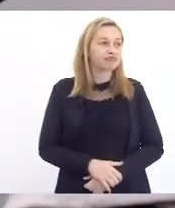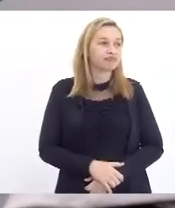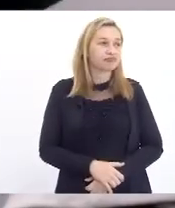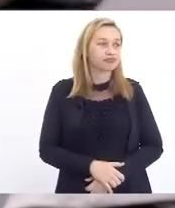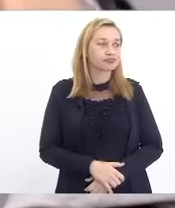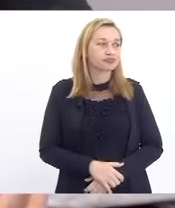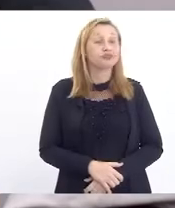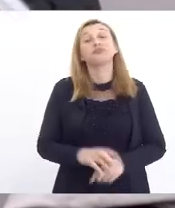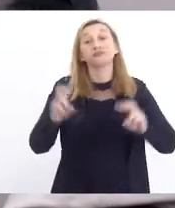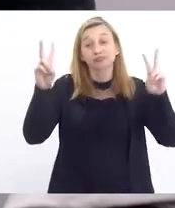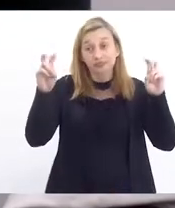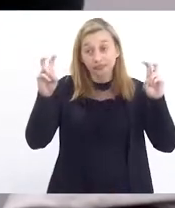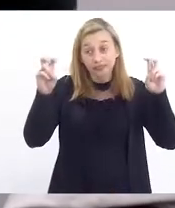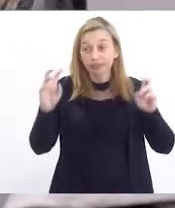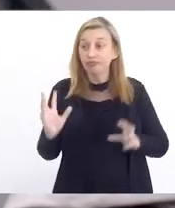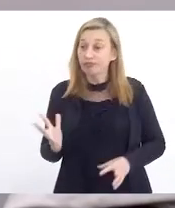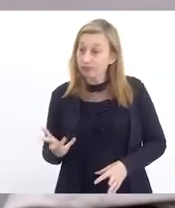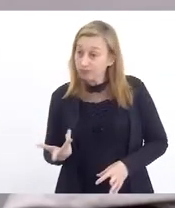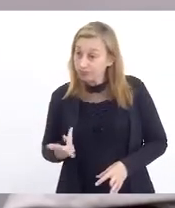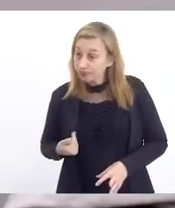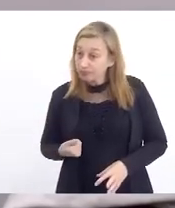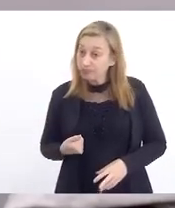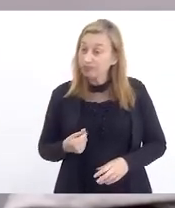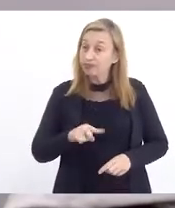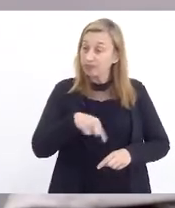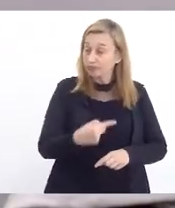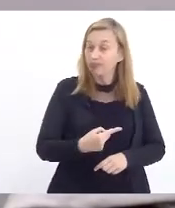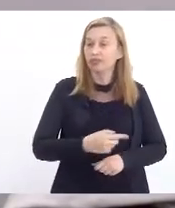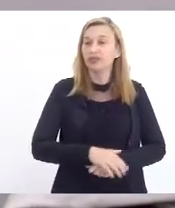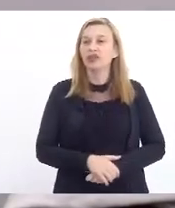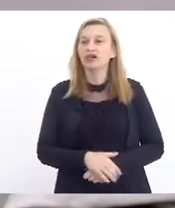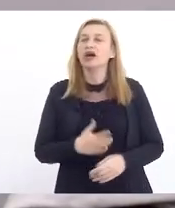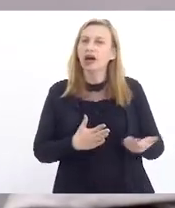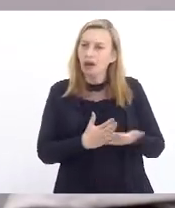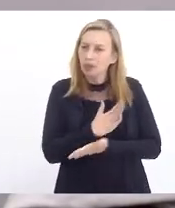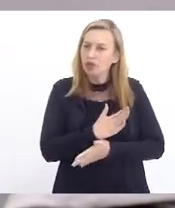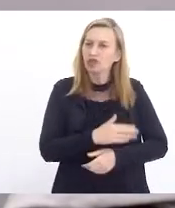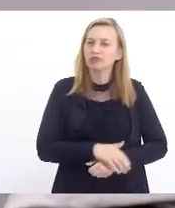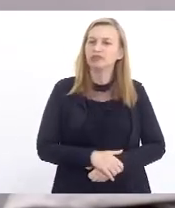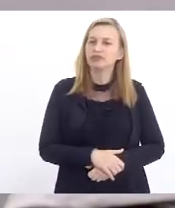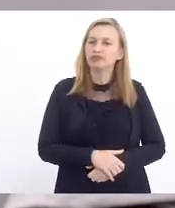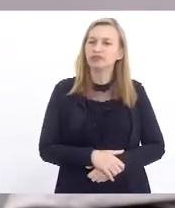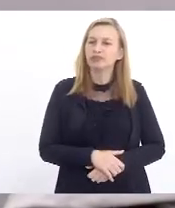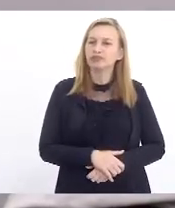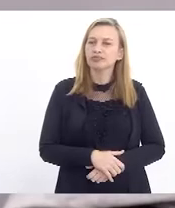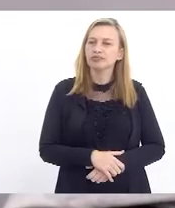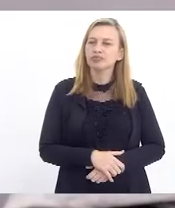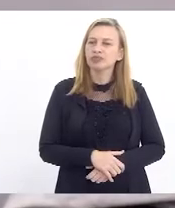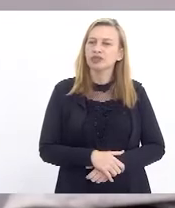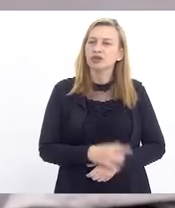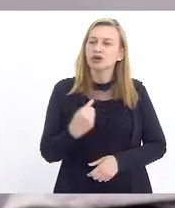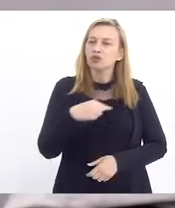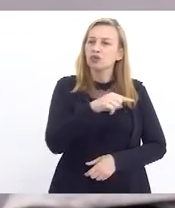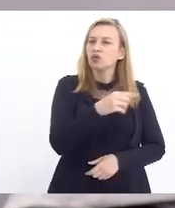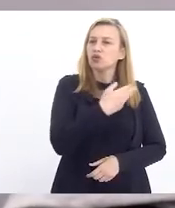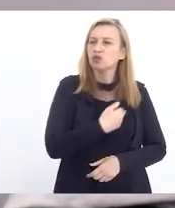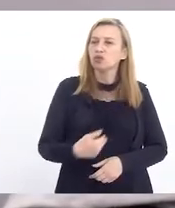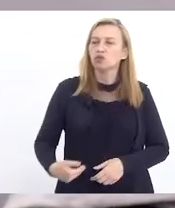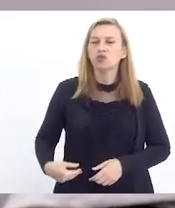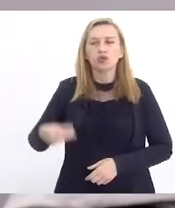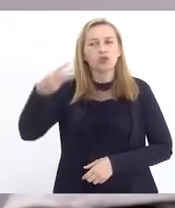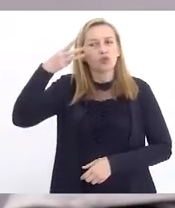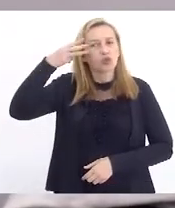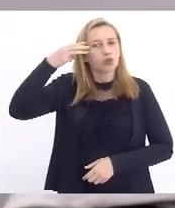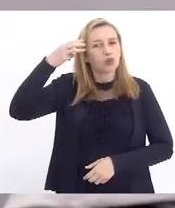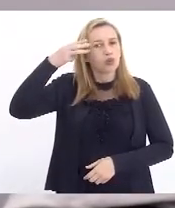Tinha a questão das qualificações, etc. Aprovamos. Foi ao governador